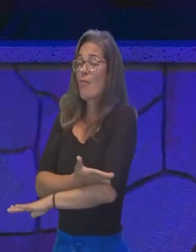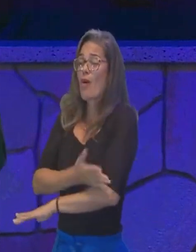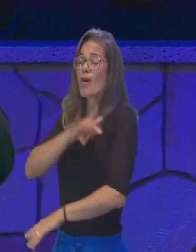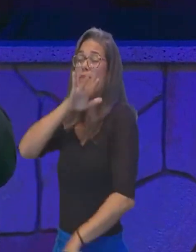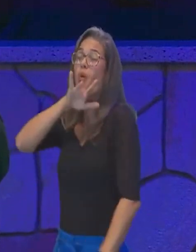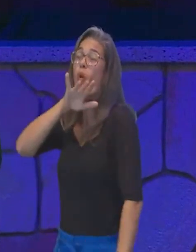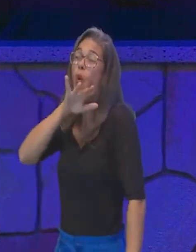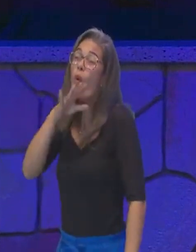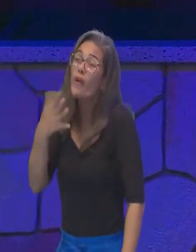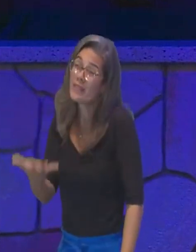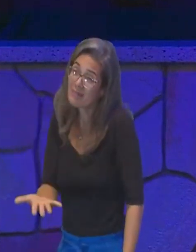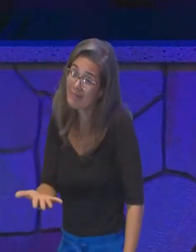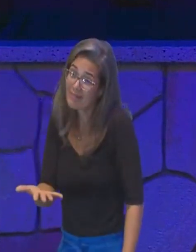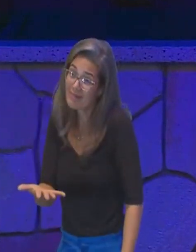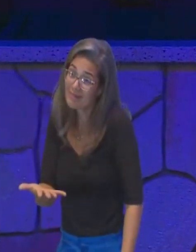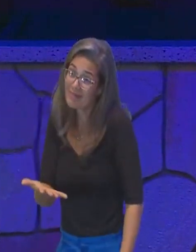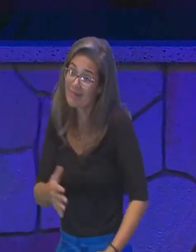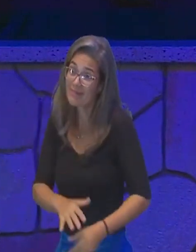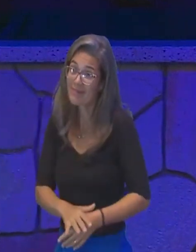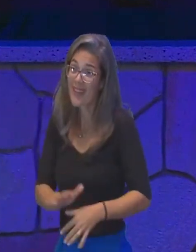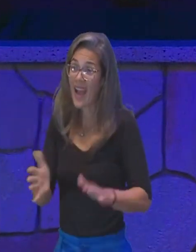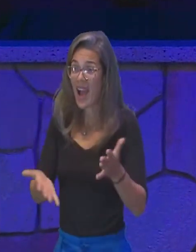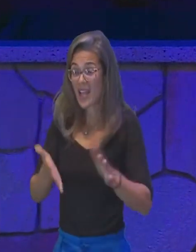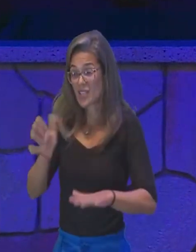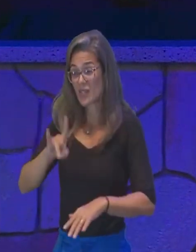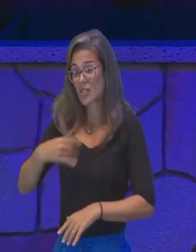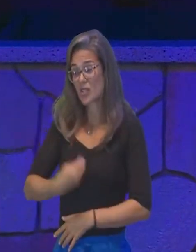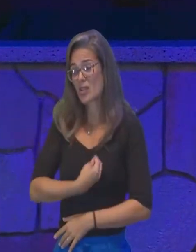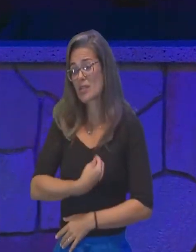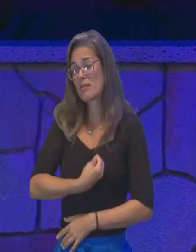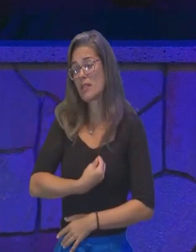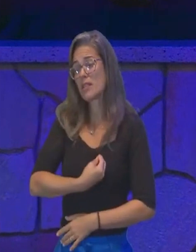que a nossa vida deixa de ter sentido,